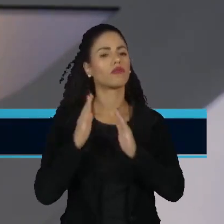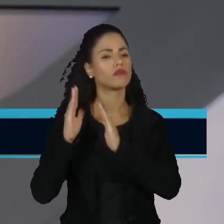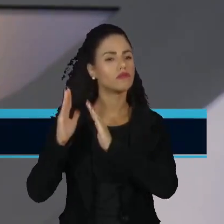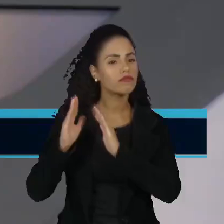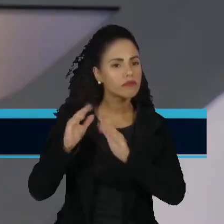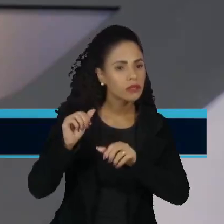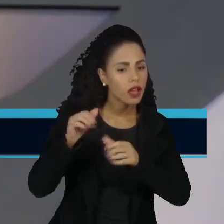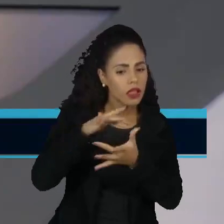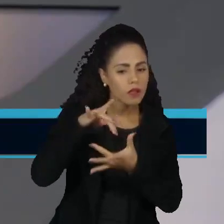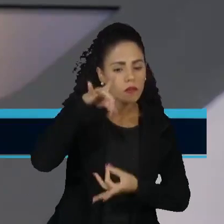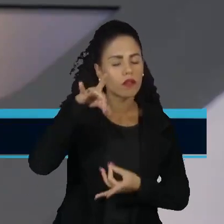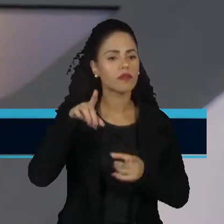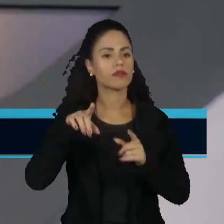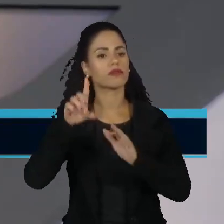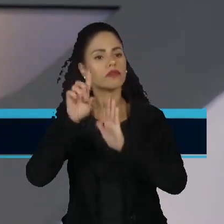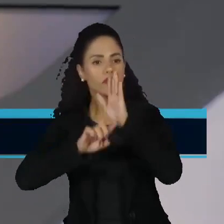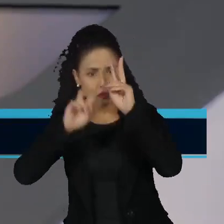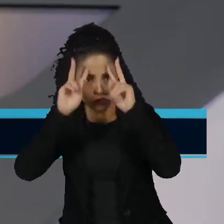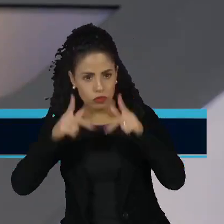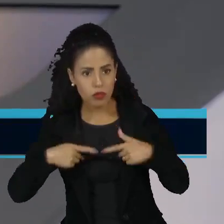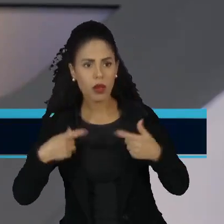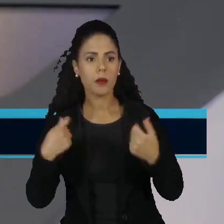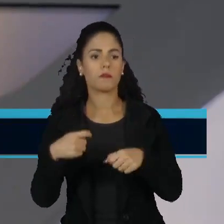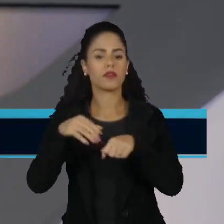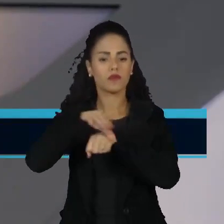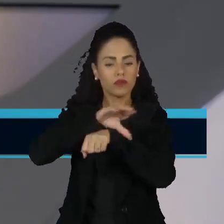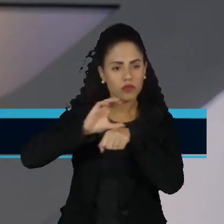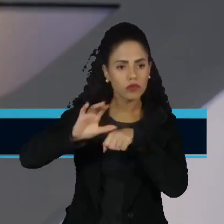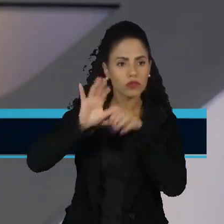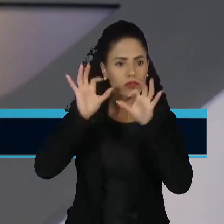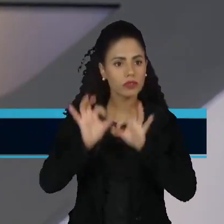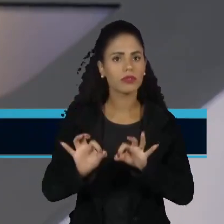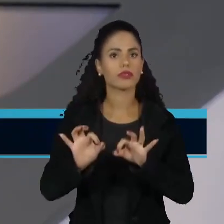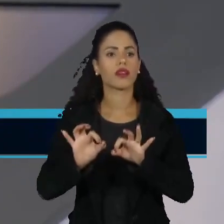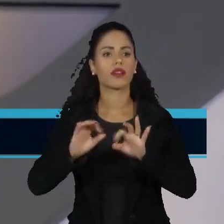de direito, de Constituição, precisam estar muito presentes nas escolas militares.